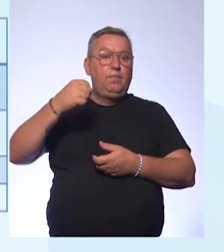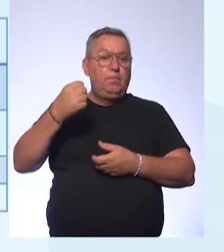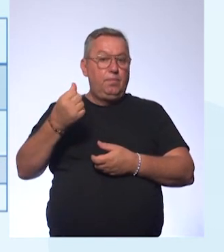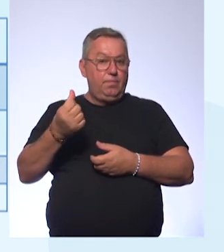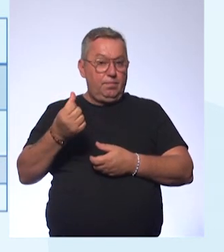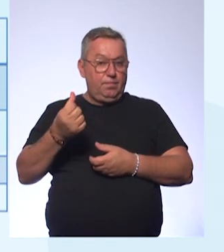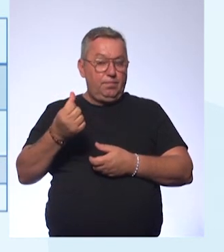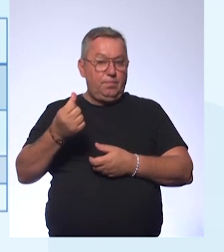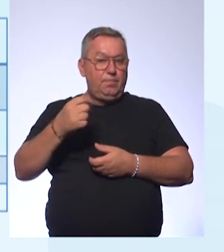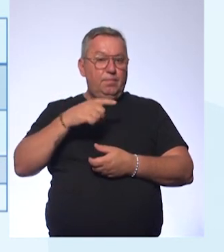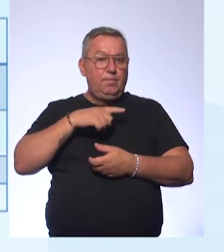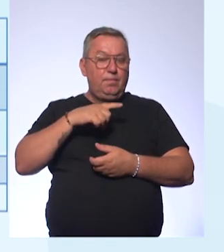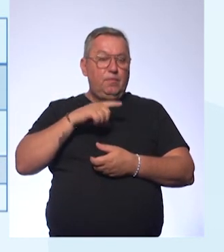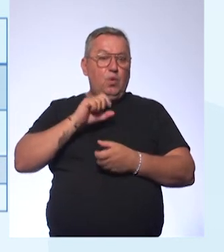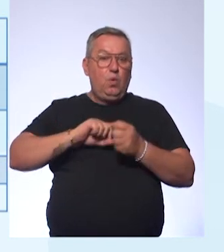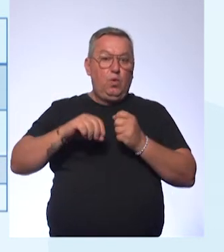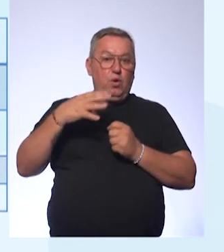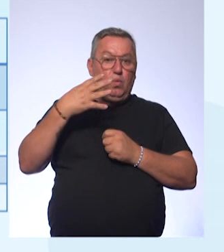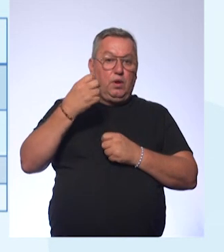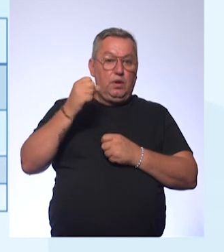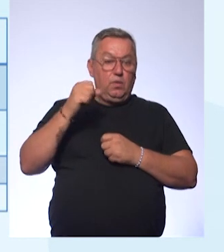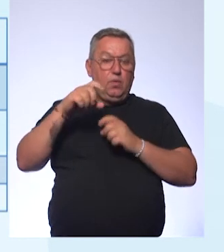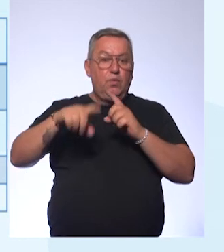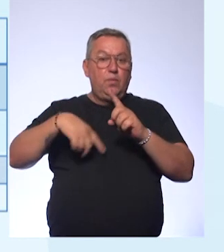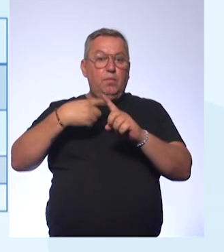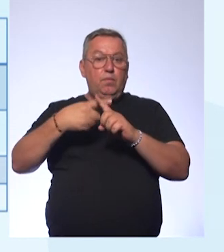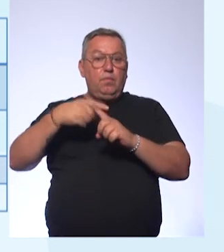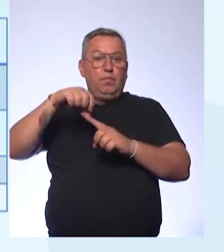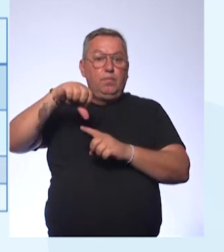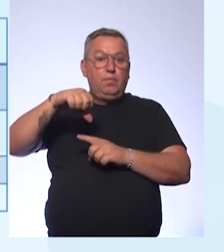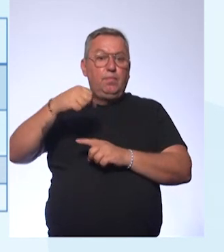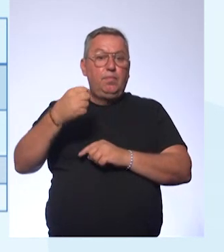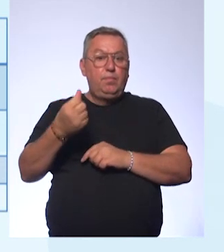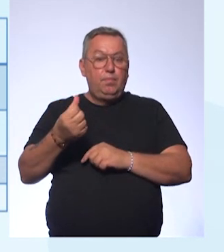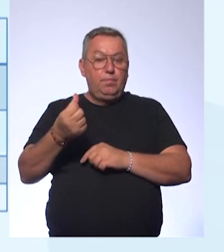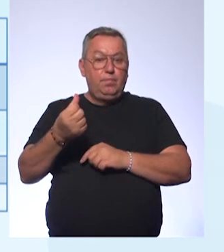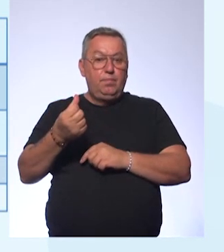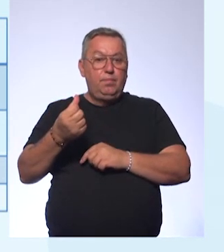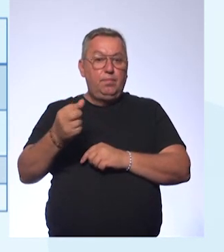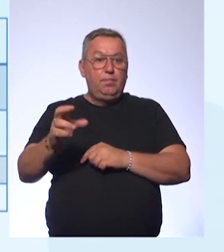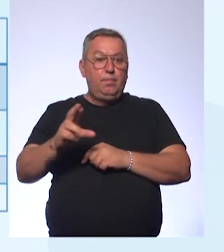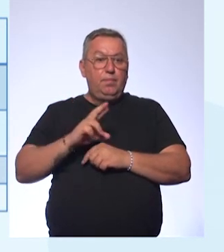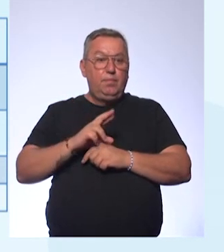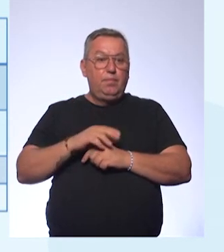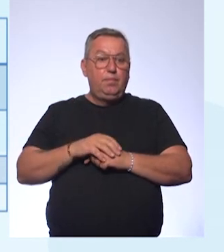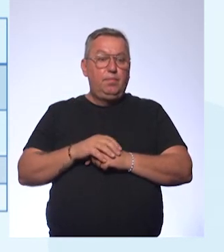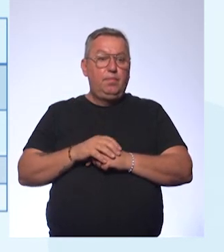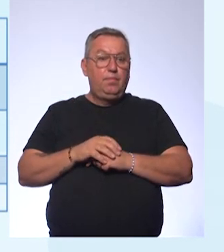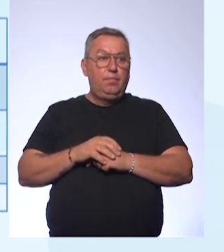96. Eu tenho, então, 48 mais 96, que é igual a...